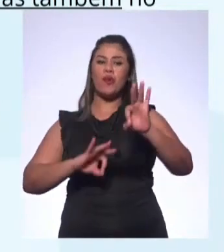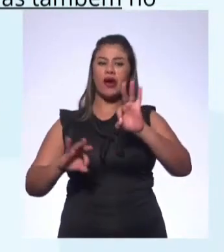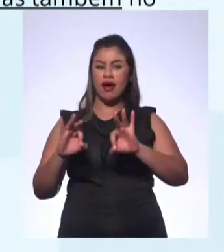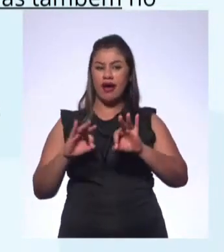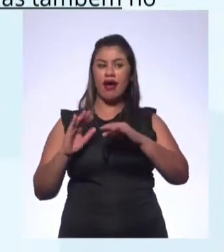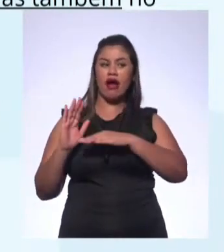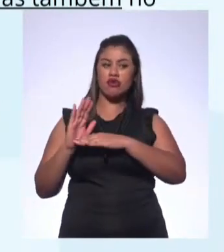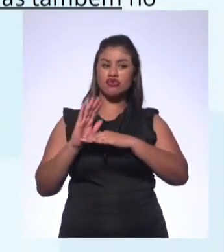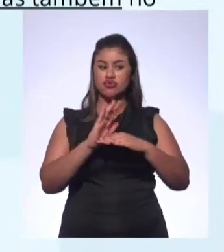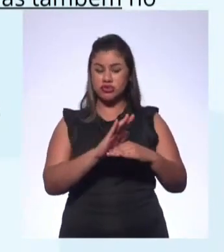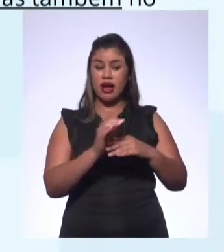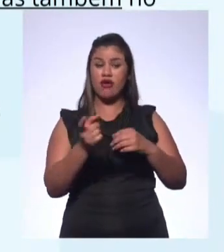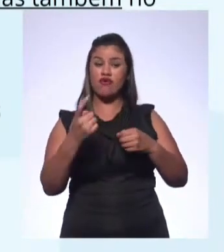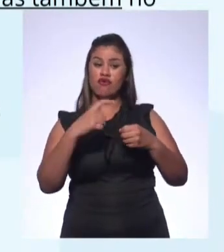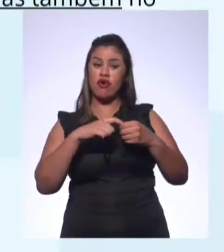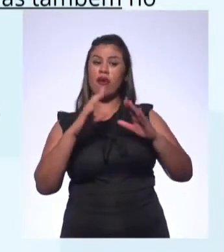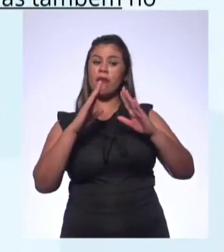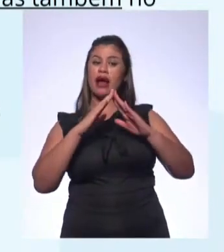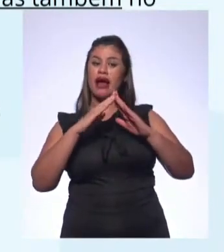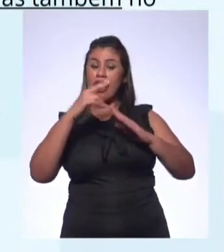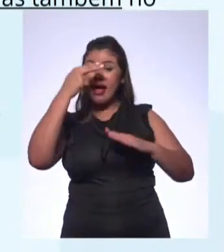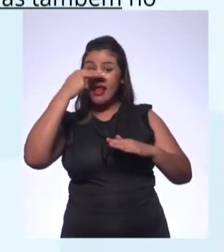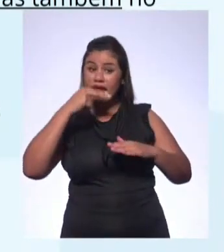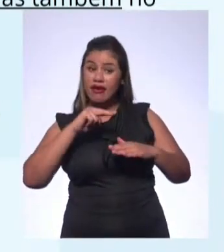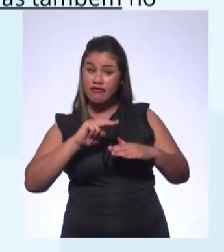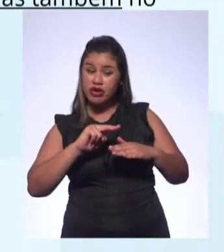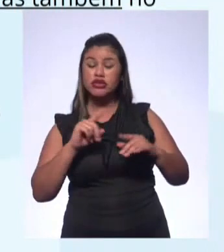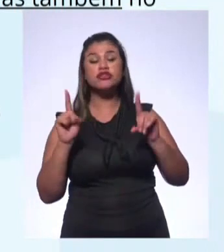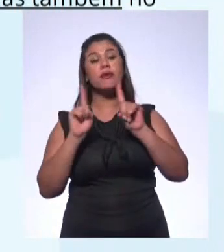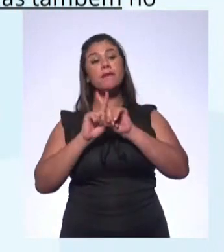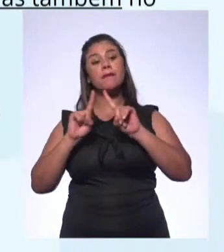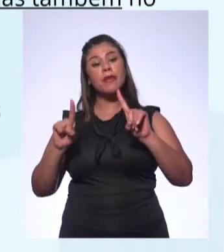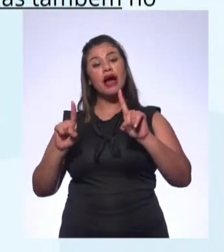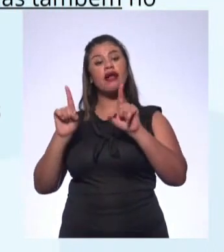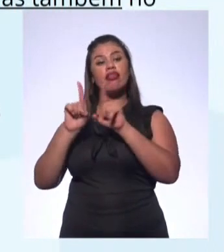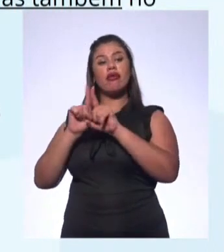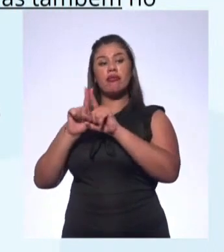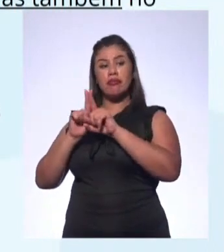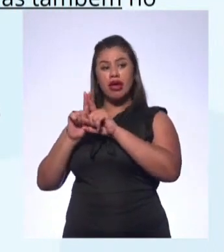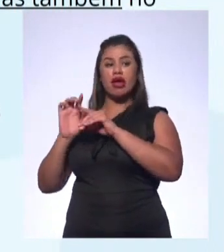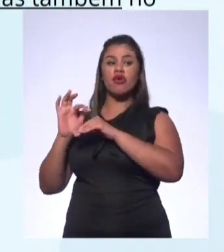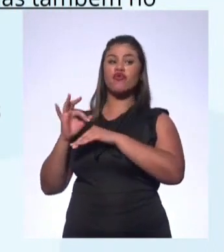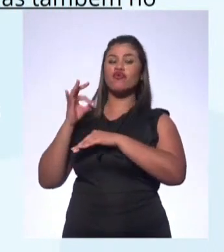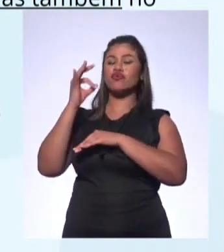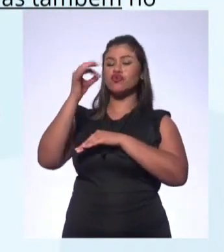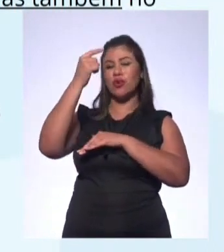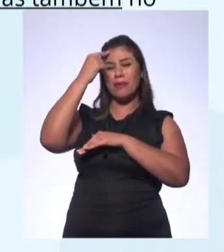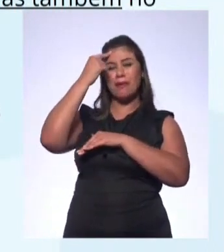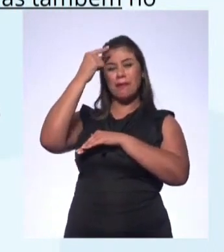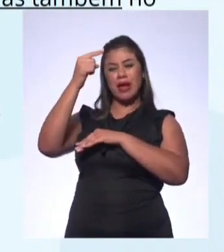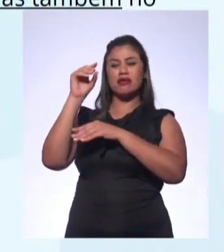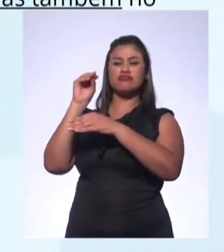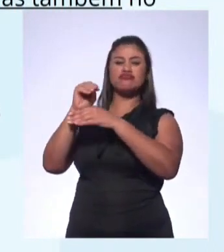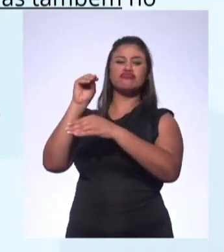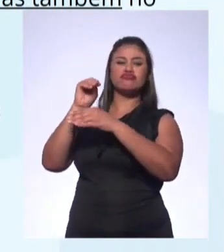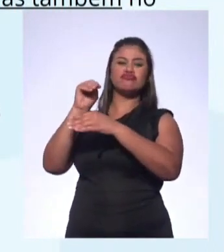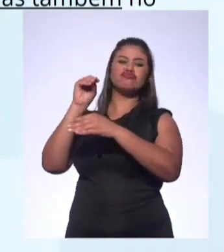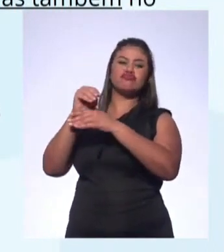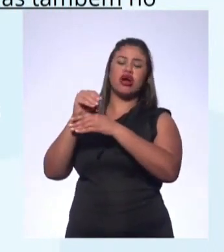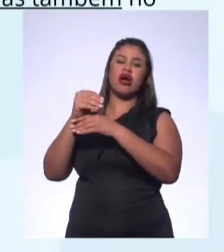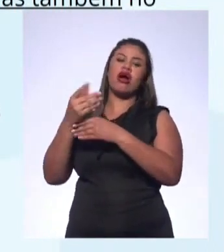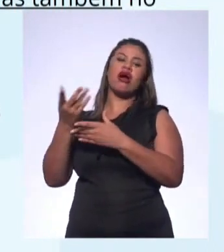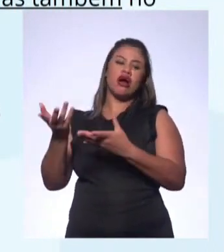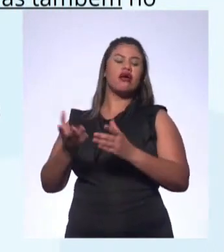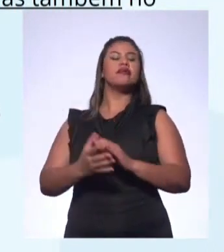só para ajudar na volta para casa, mas também no futuro dos animais diante da pandemia, sem o sustento advindo do turismo.